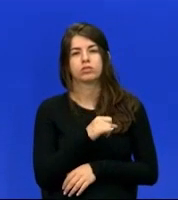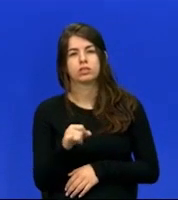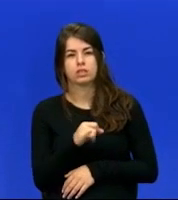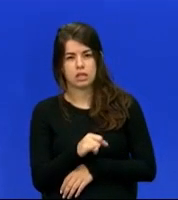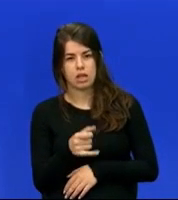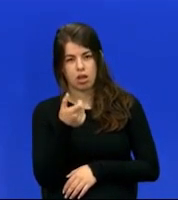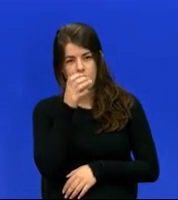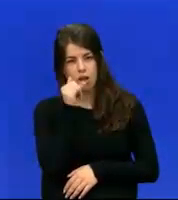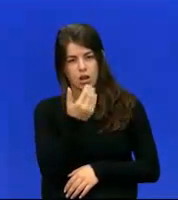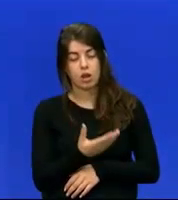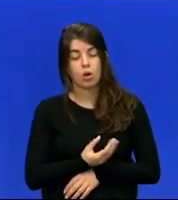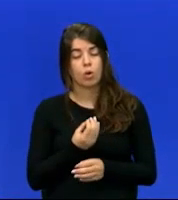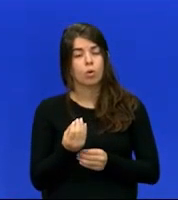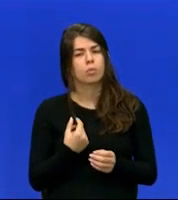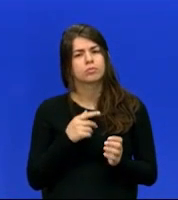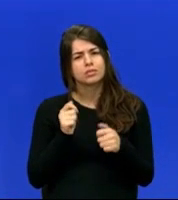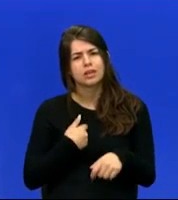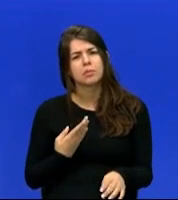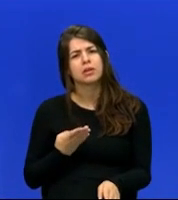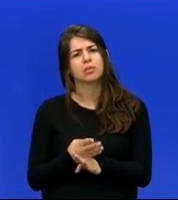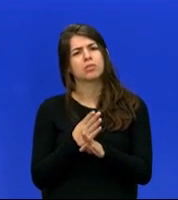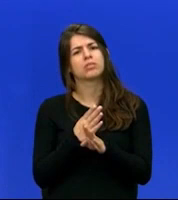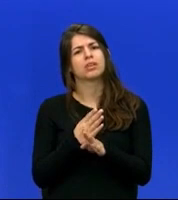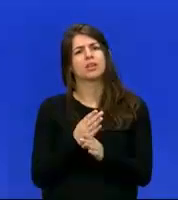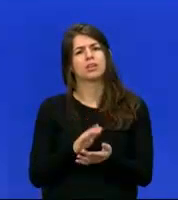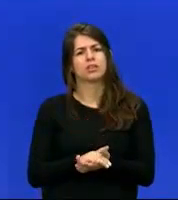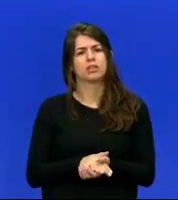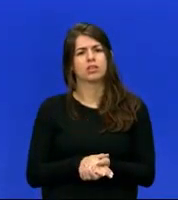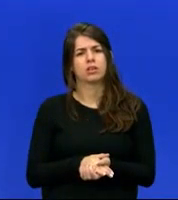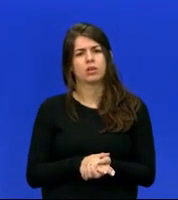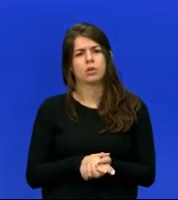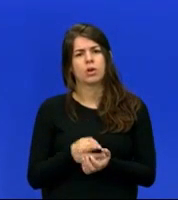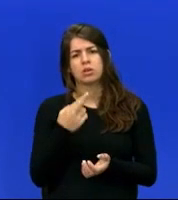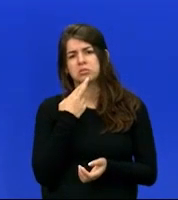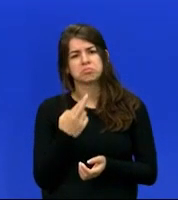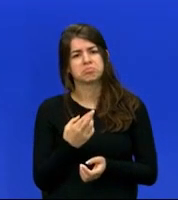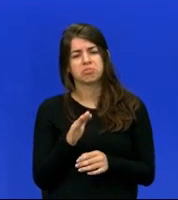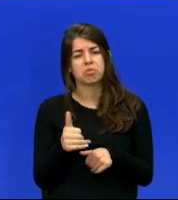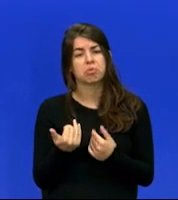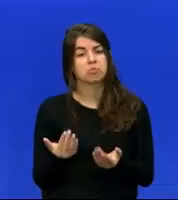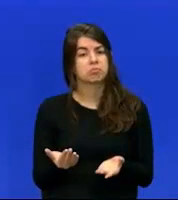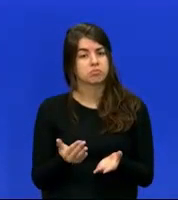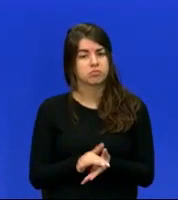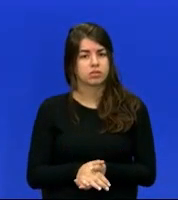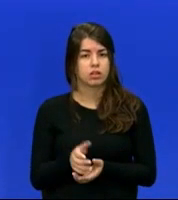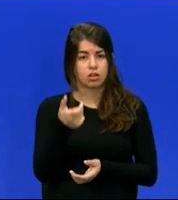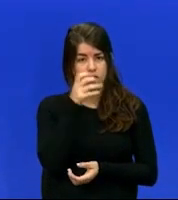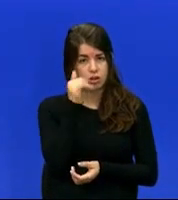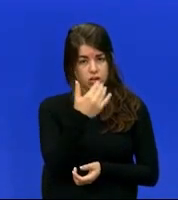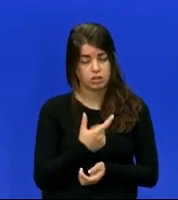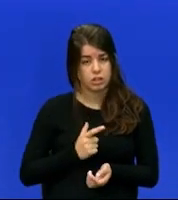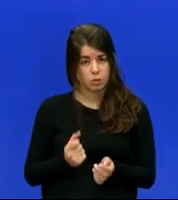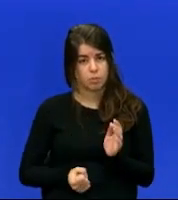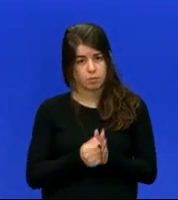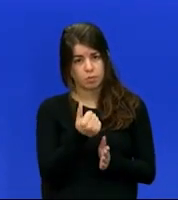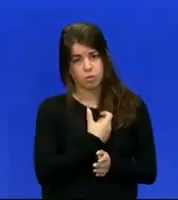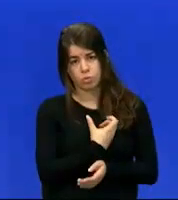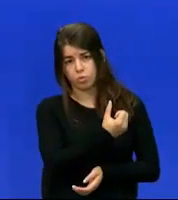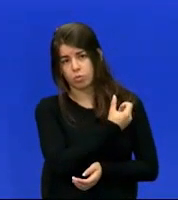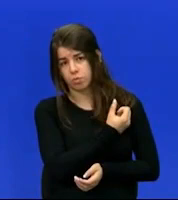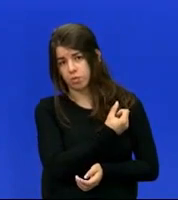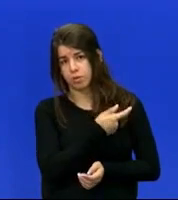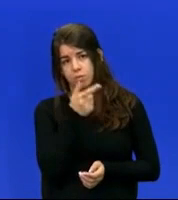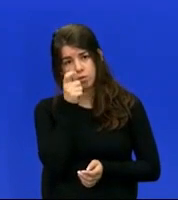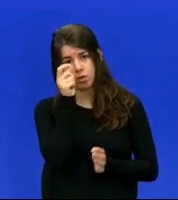o Z aqui, como é que você identifica esses resultantes, né? Então, eu tenho um primeiro número, a